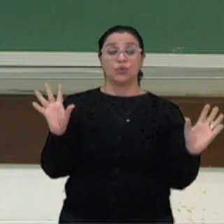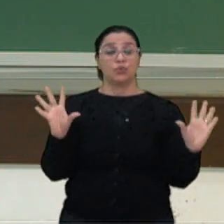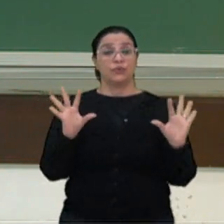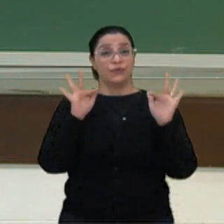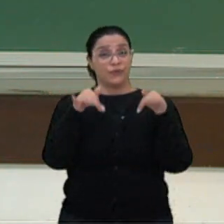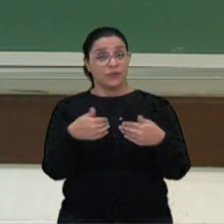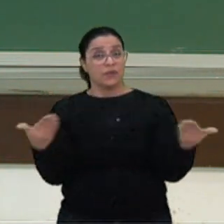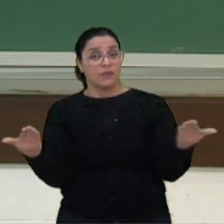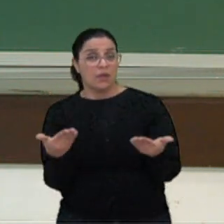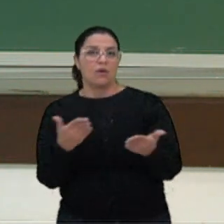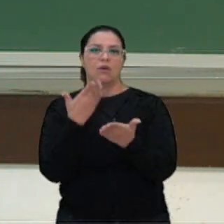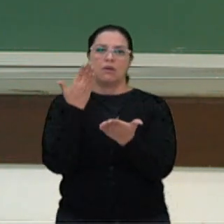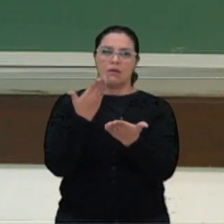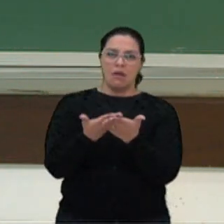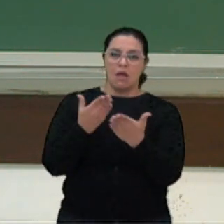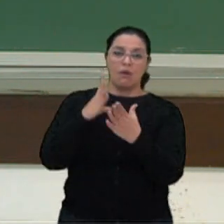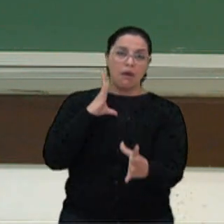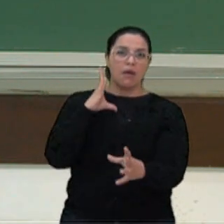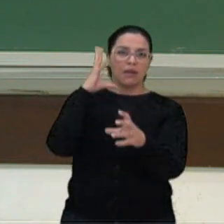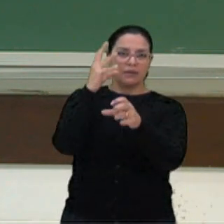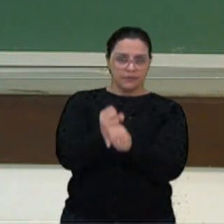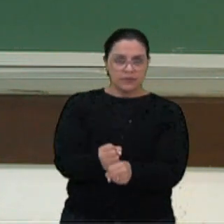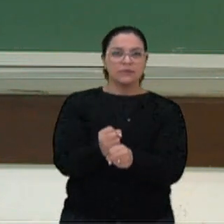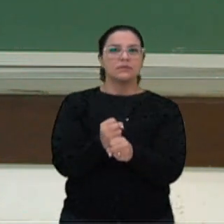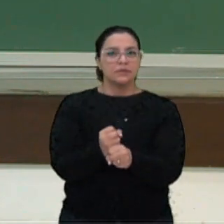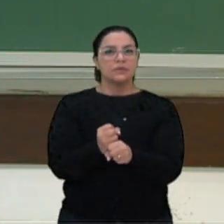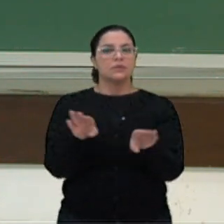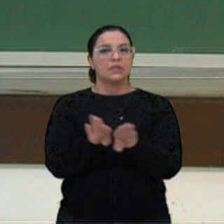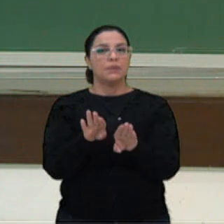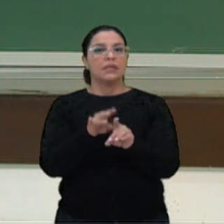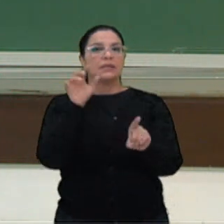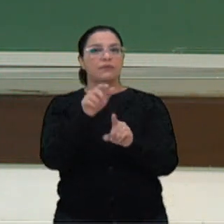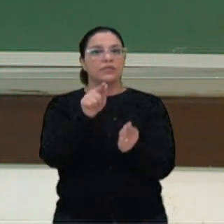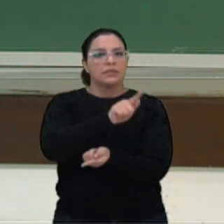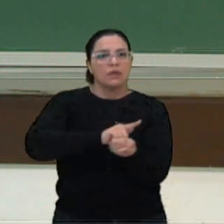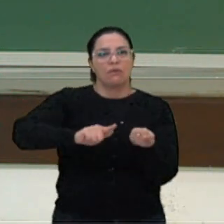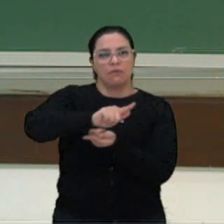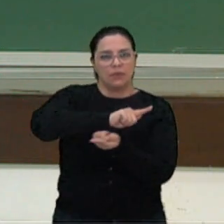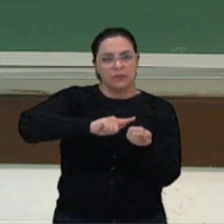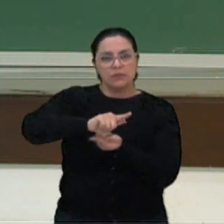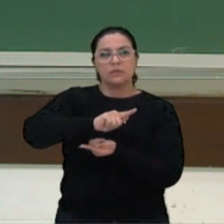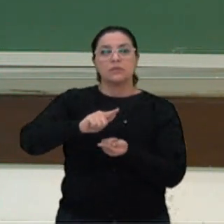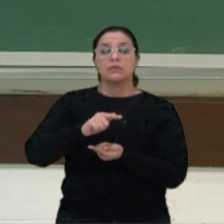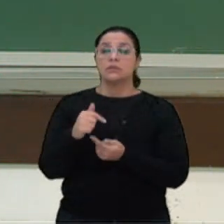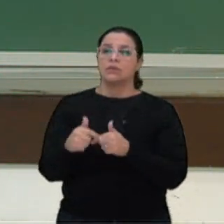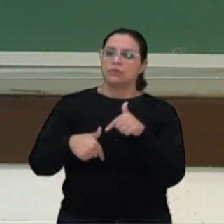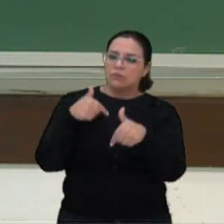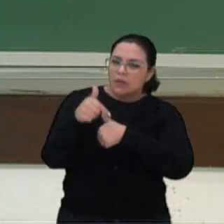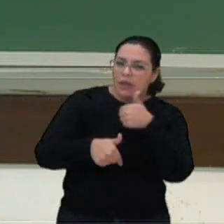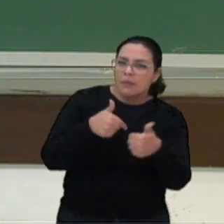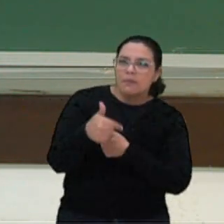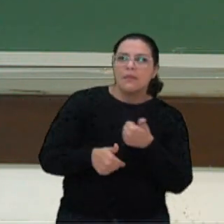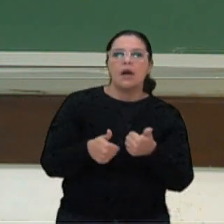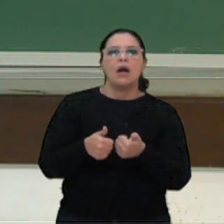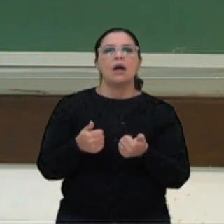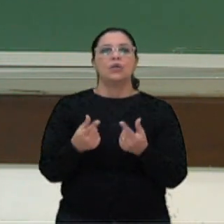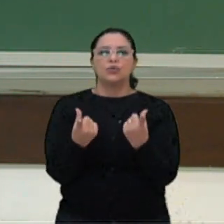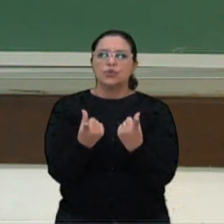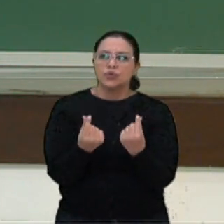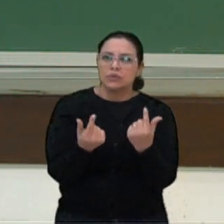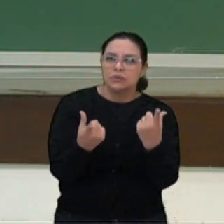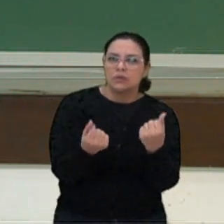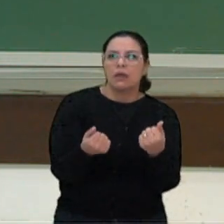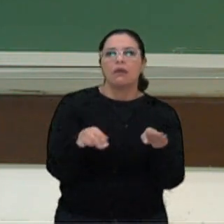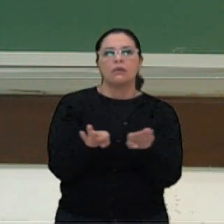dessa finalização da revisão, da influência da globalização no trabalho, no acesso a